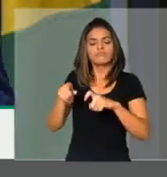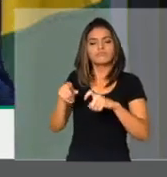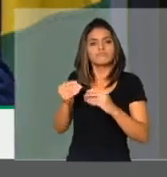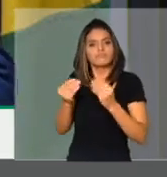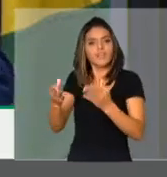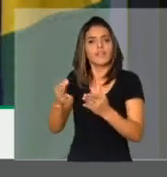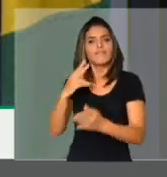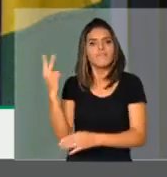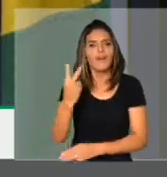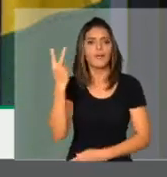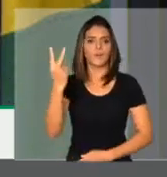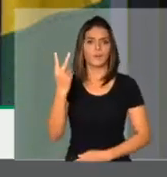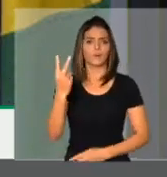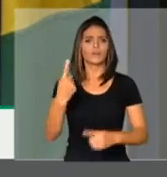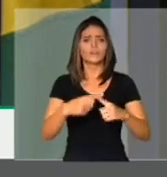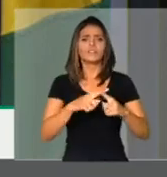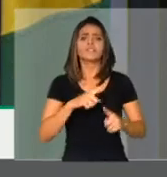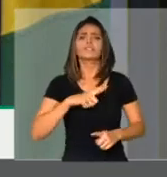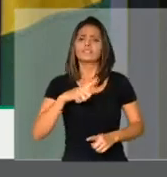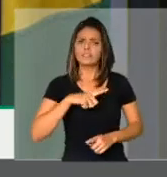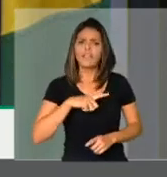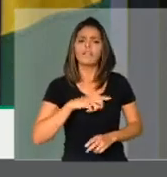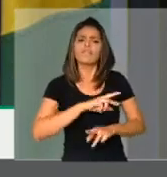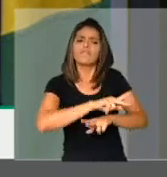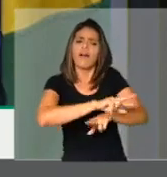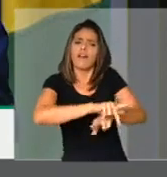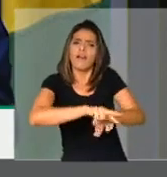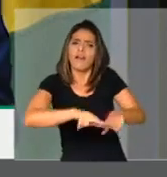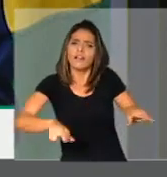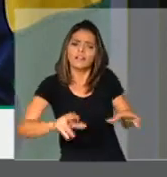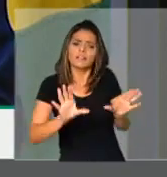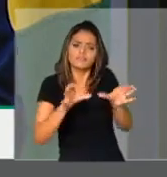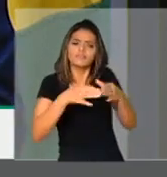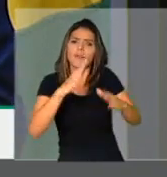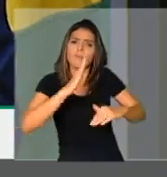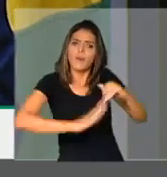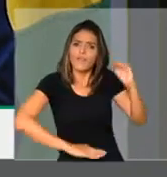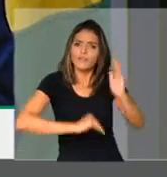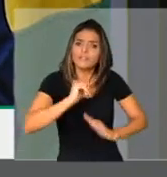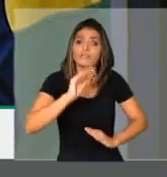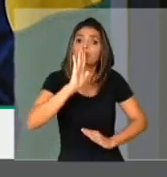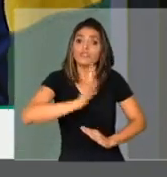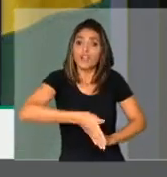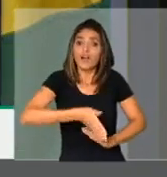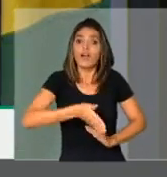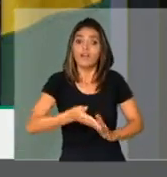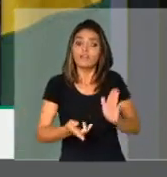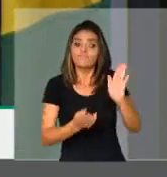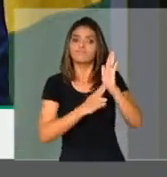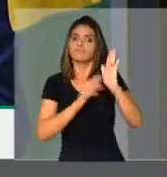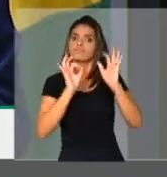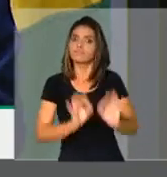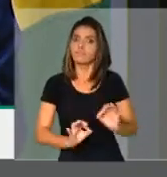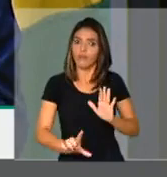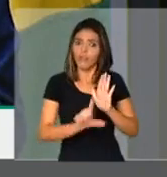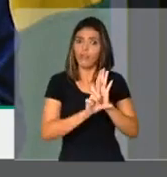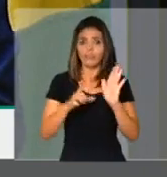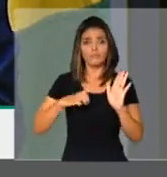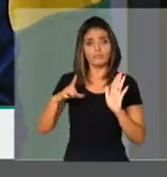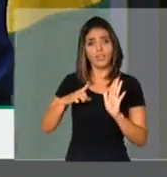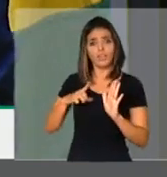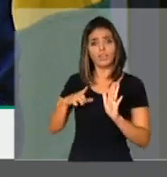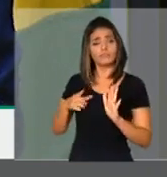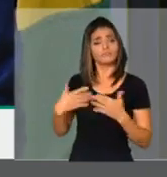tantas categorias e profissões que são reconhecidas, por que que os médicos também não têm